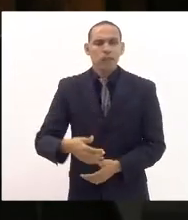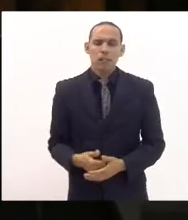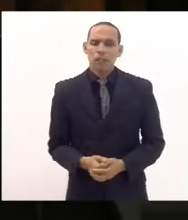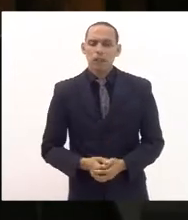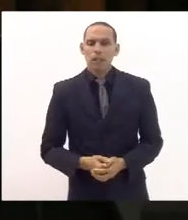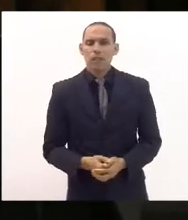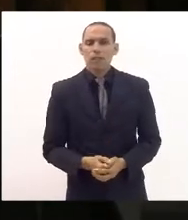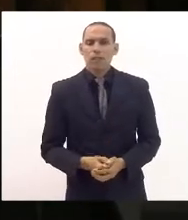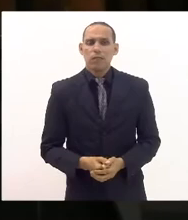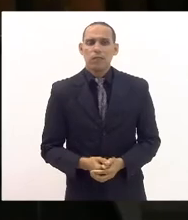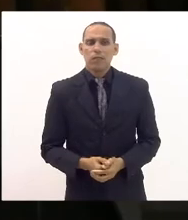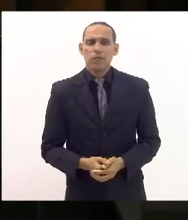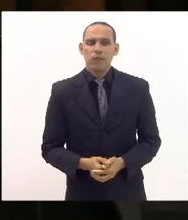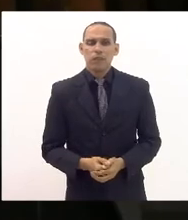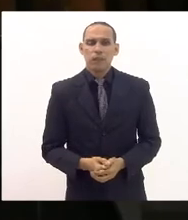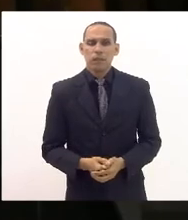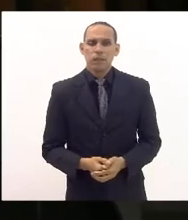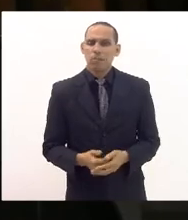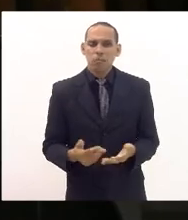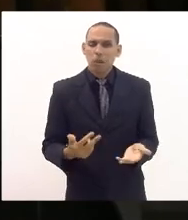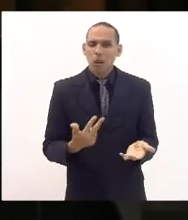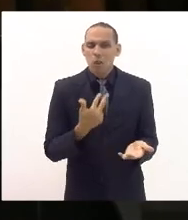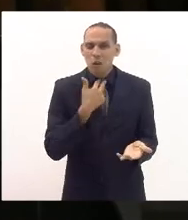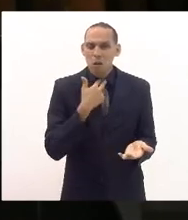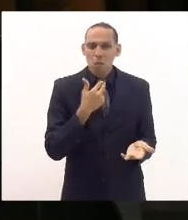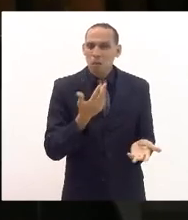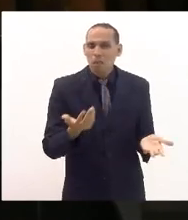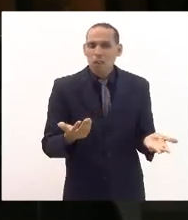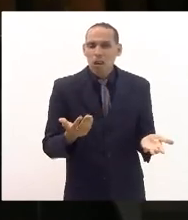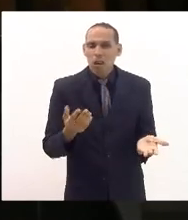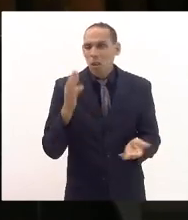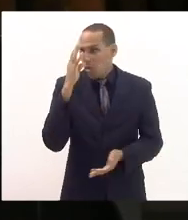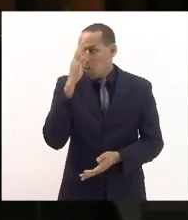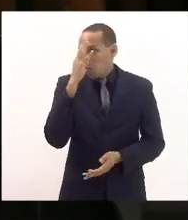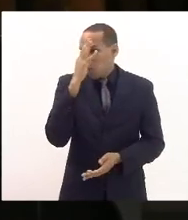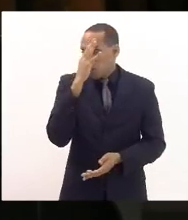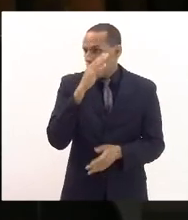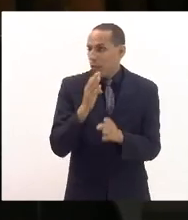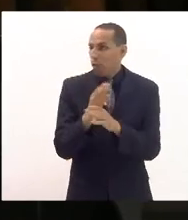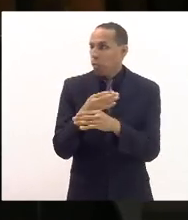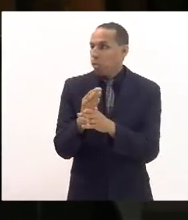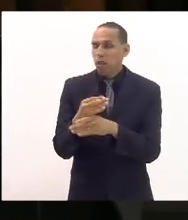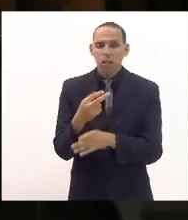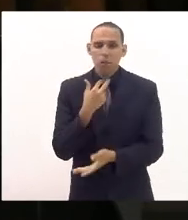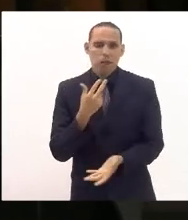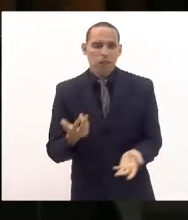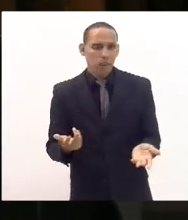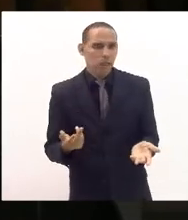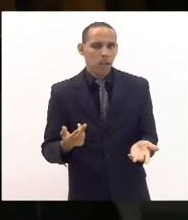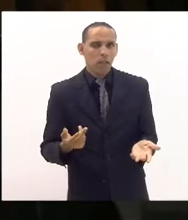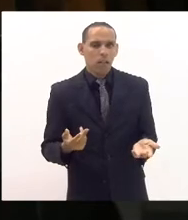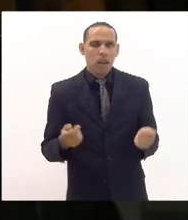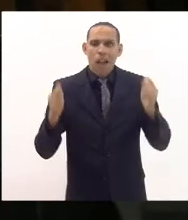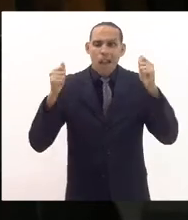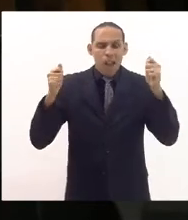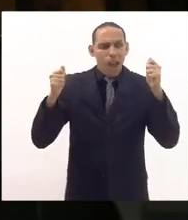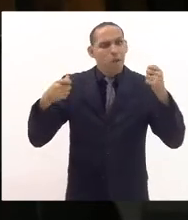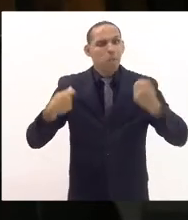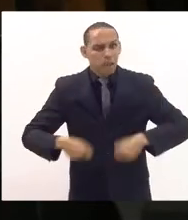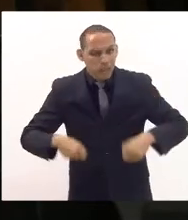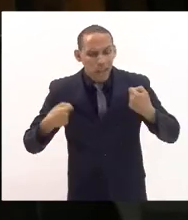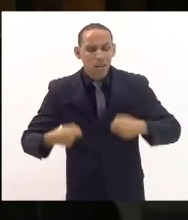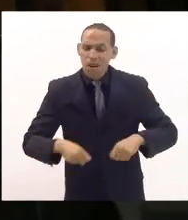o que não pode passar despercebido bom e que se deixe de protestar